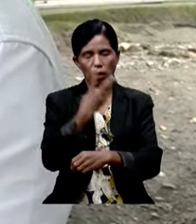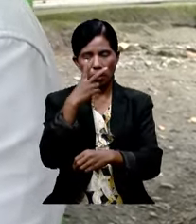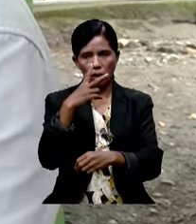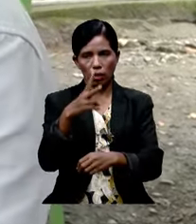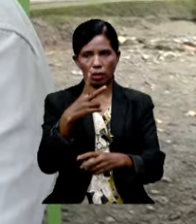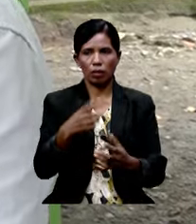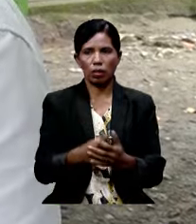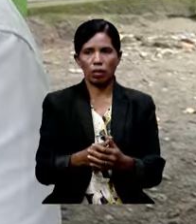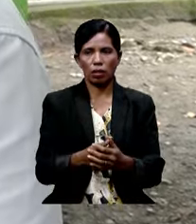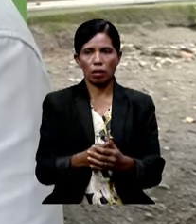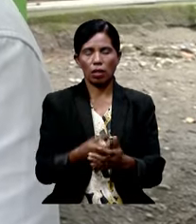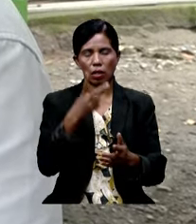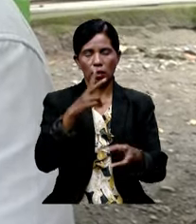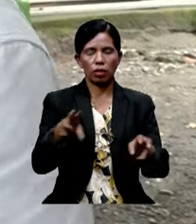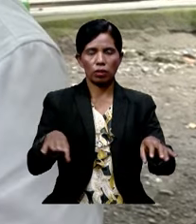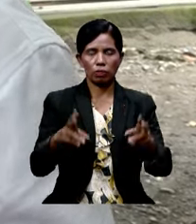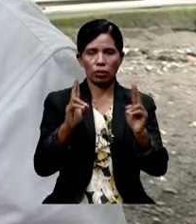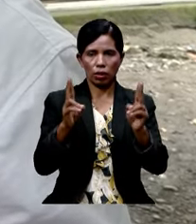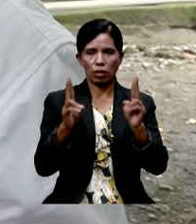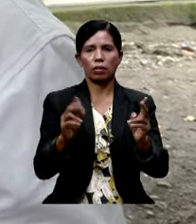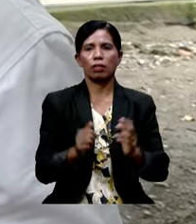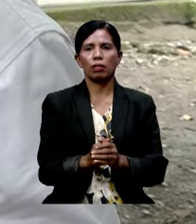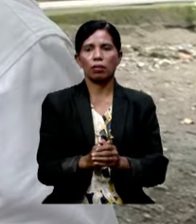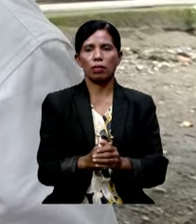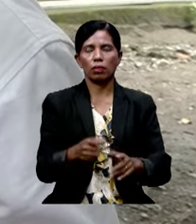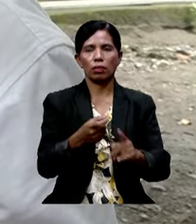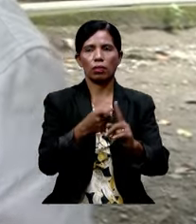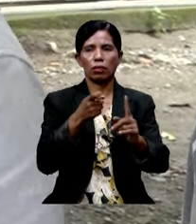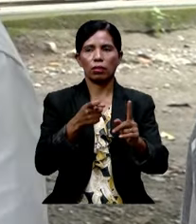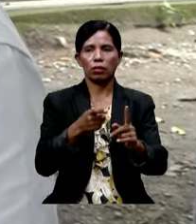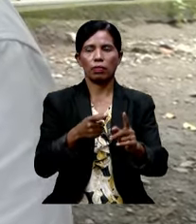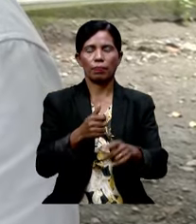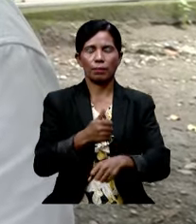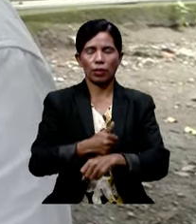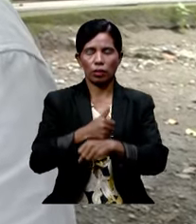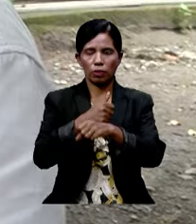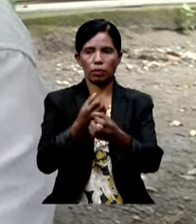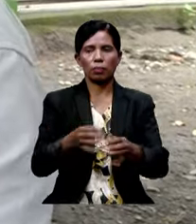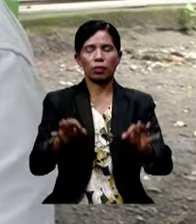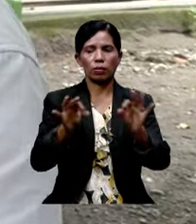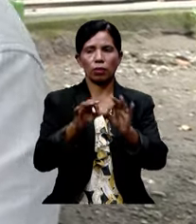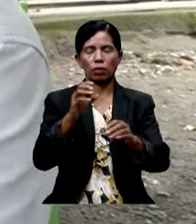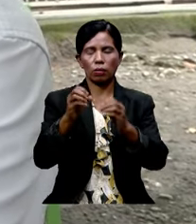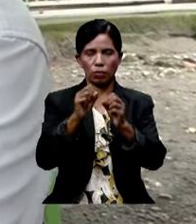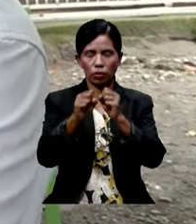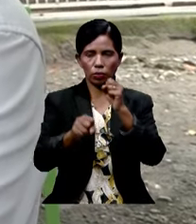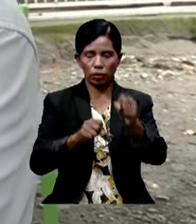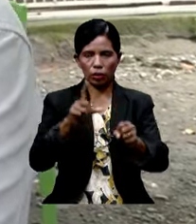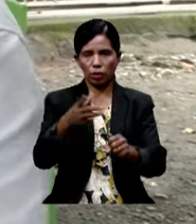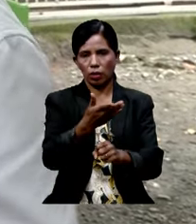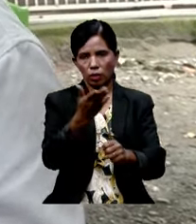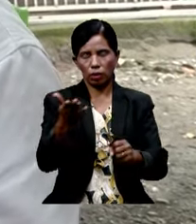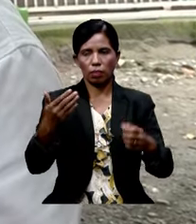eman rakyat duni kapas o sior assessor principal ba asunto sosiais imi